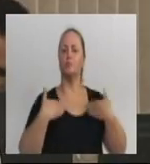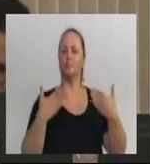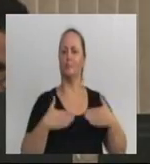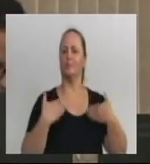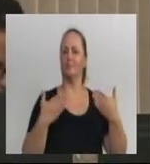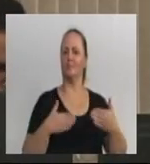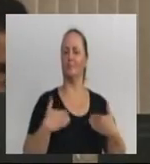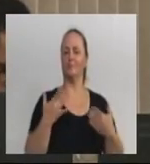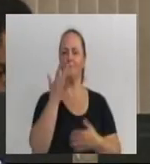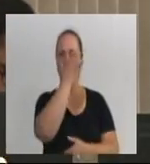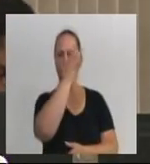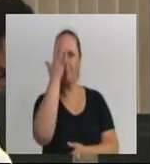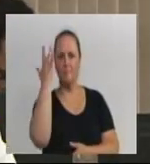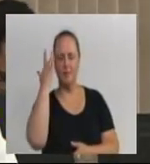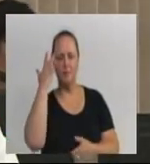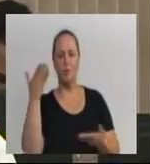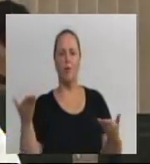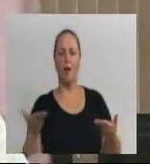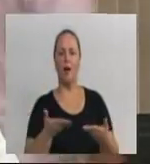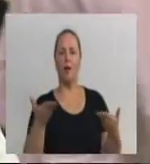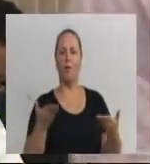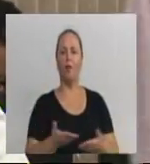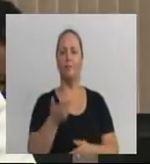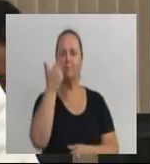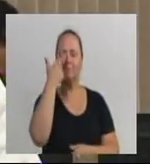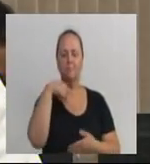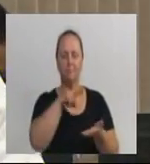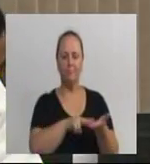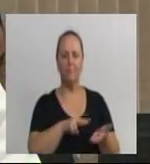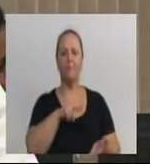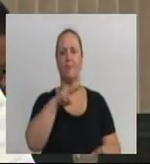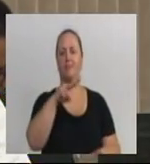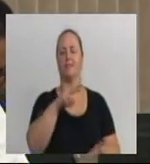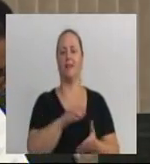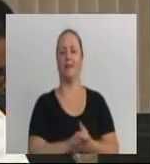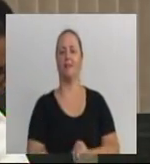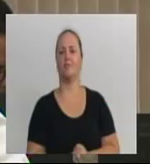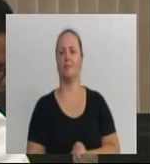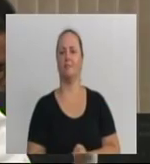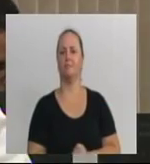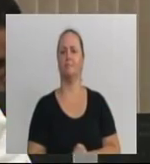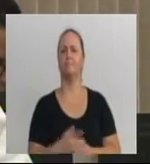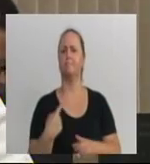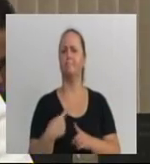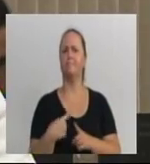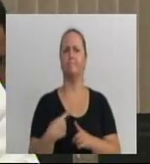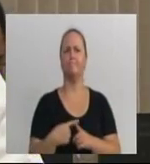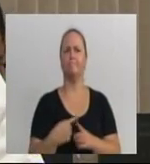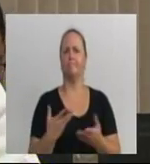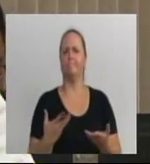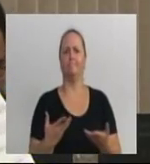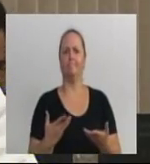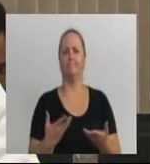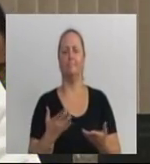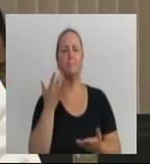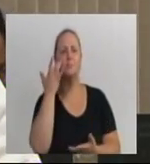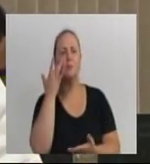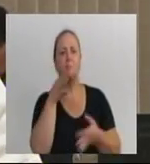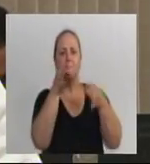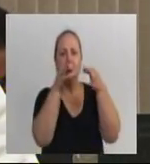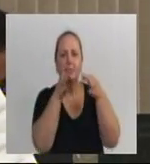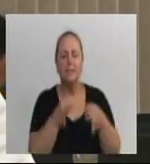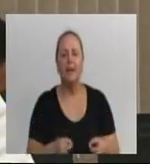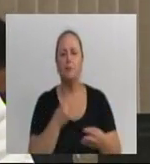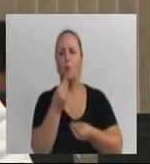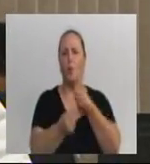todas aquelas pessoas que estão sendo beneficiadas com essas obras. Não se desconhece, evidentemente, a participação deles,